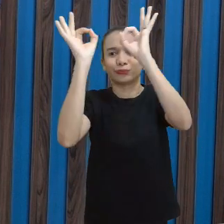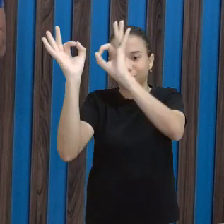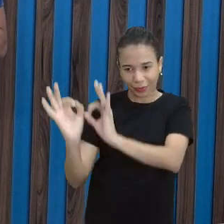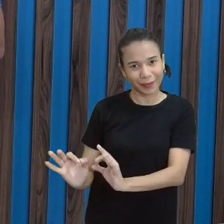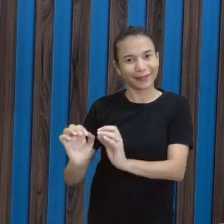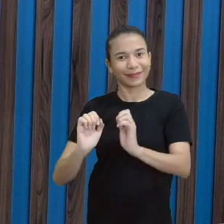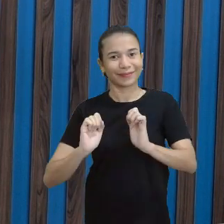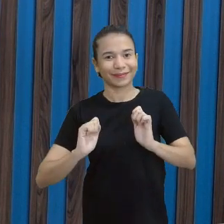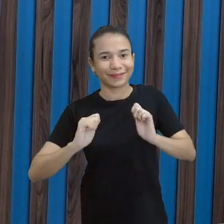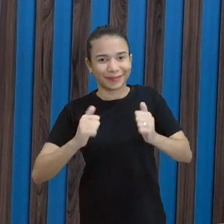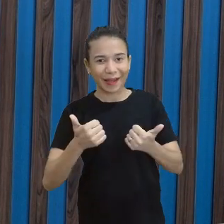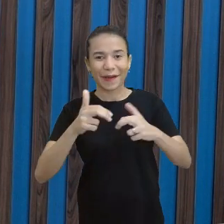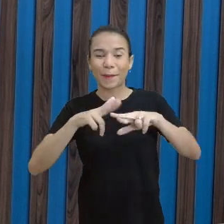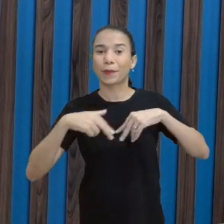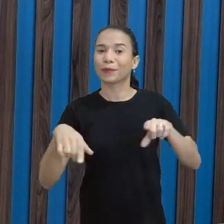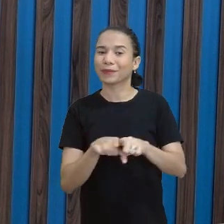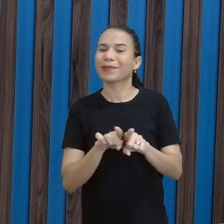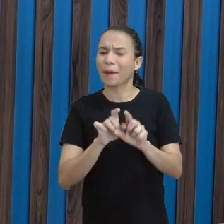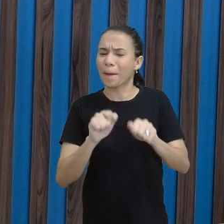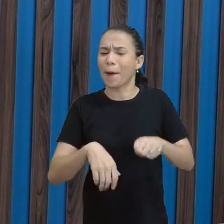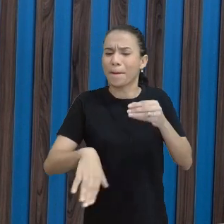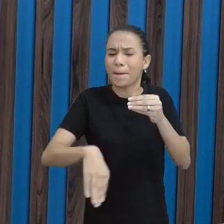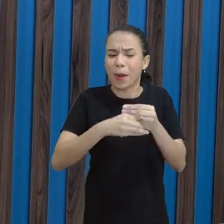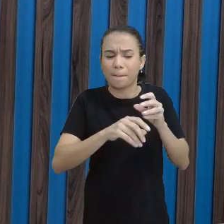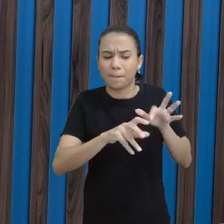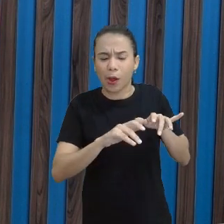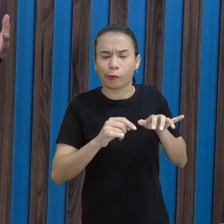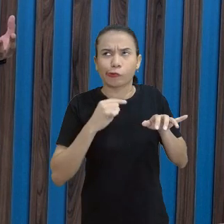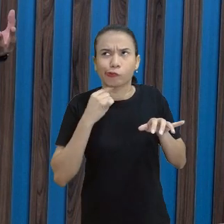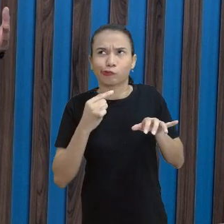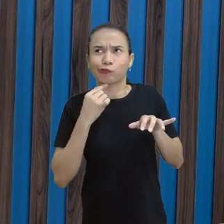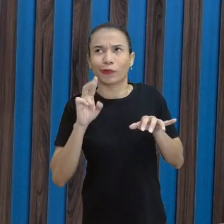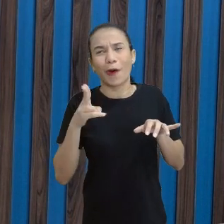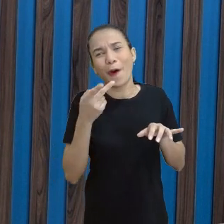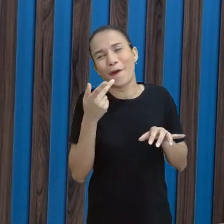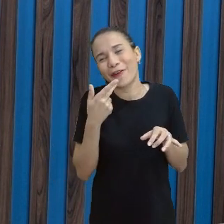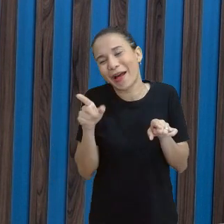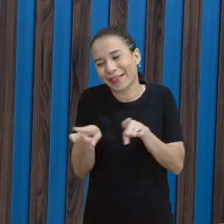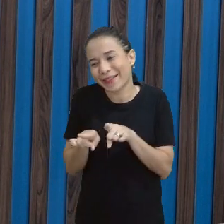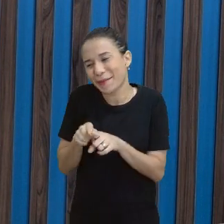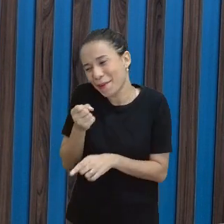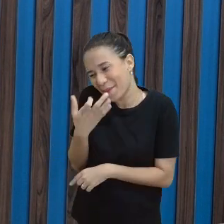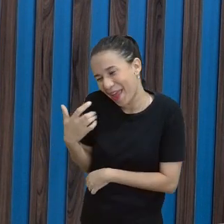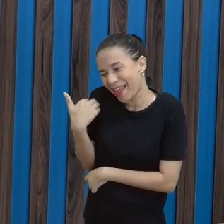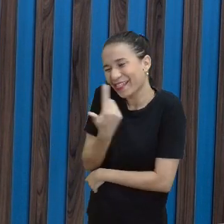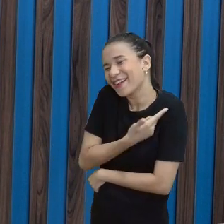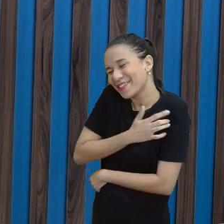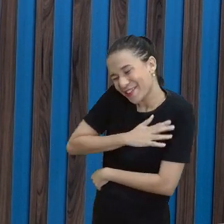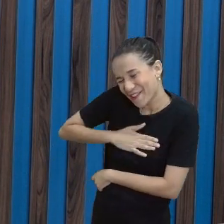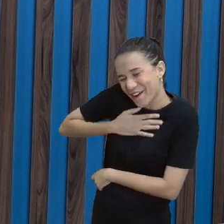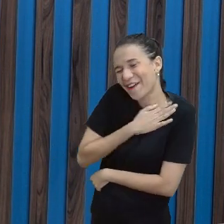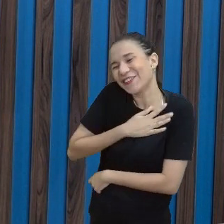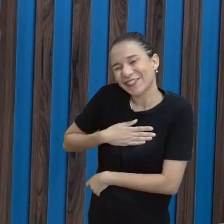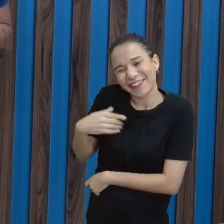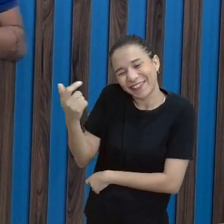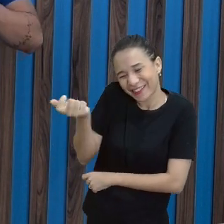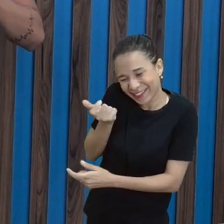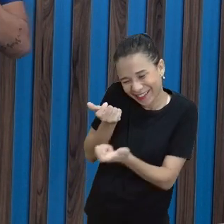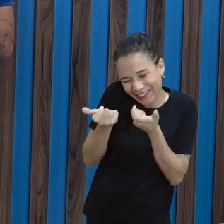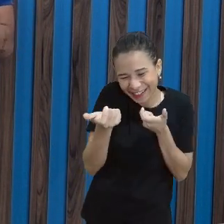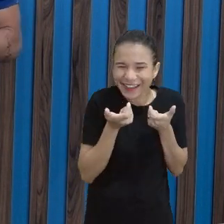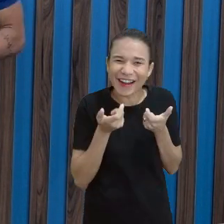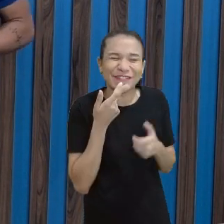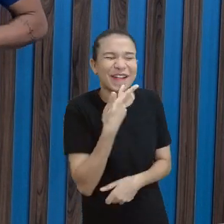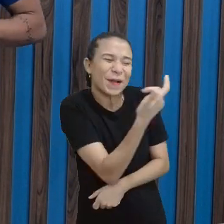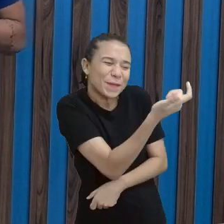vontade, tá certo? E também comentar lá, caso tenha dúvida, ou elogiar, Porque a gente aceita uns biscoitos também. Então pode ir lá dizer, ó, a aula